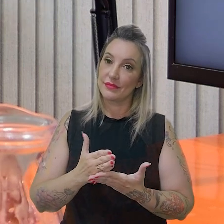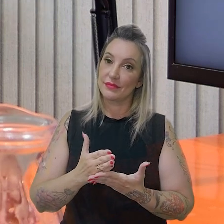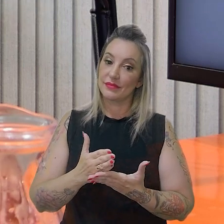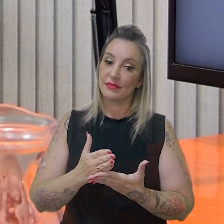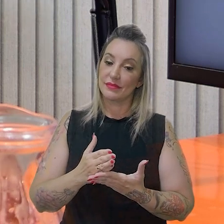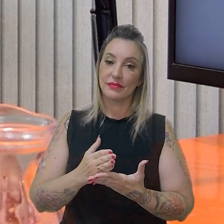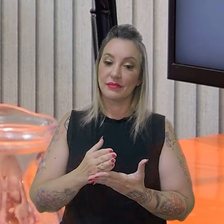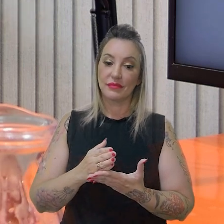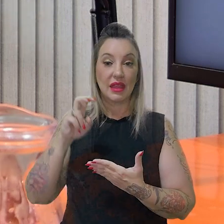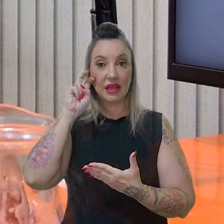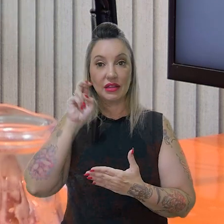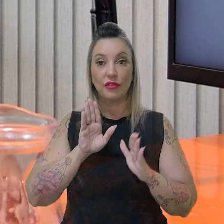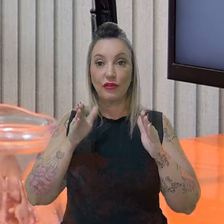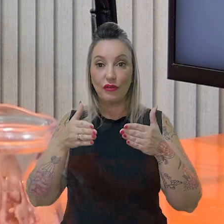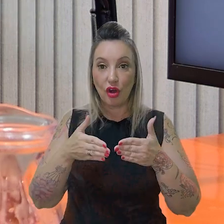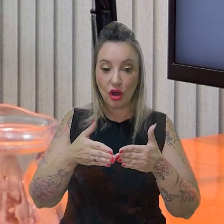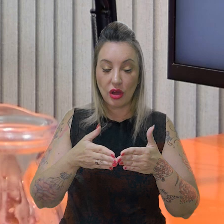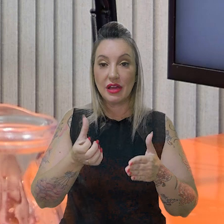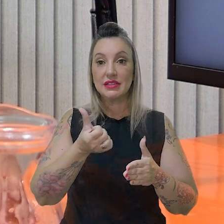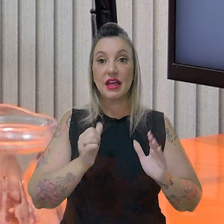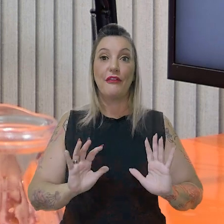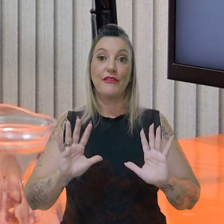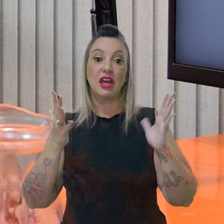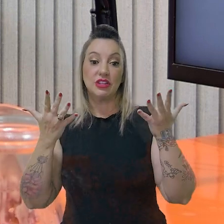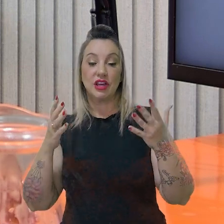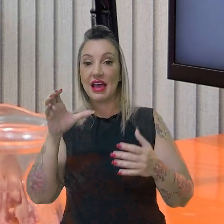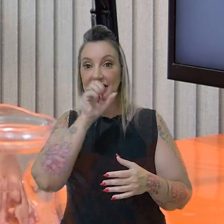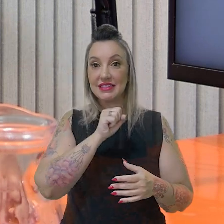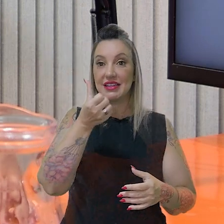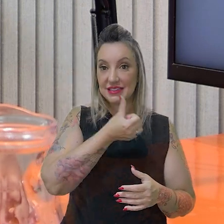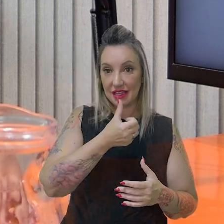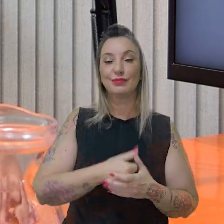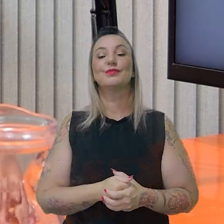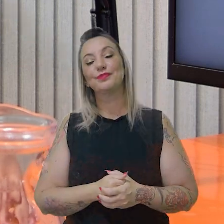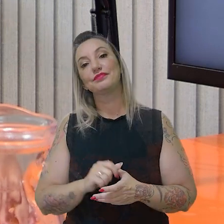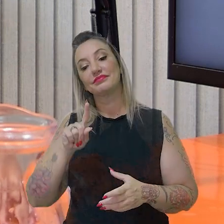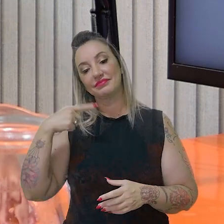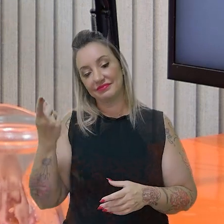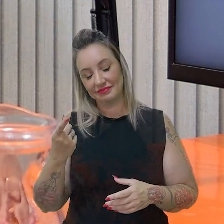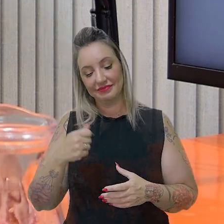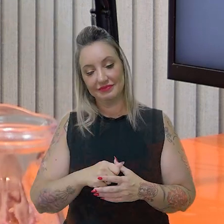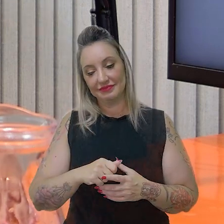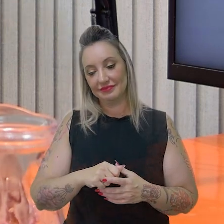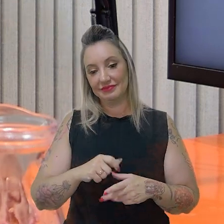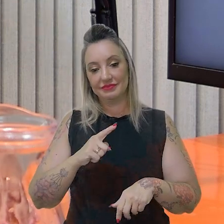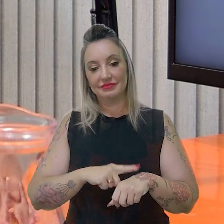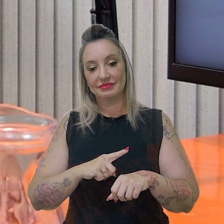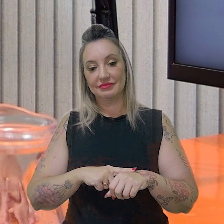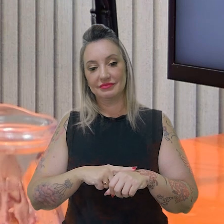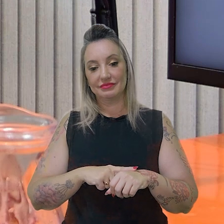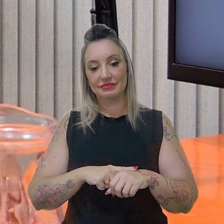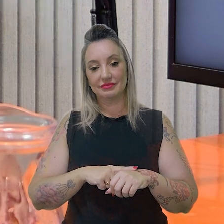quinta fui pro fórum na sexta fui pro festival que foi sexa e sábado e dali também peguei aquela momento todo de chuva de